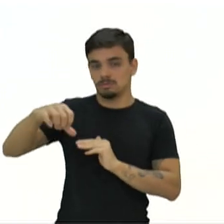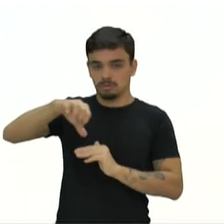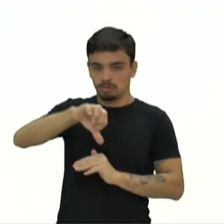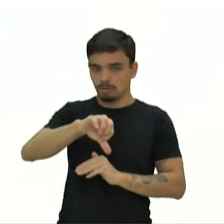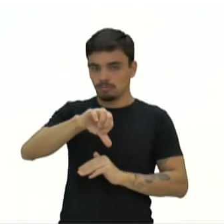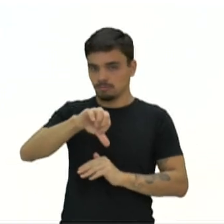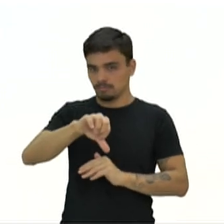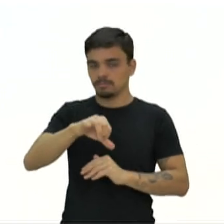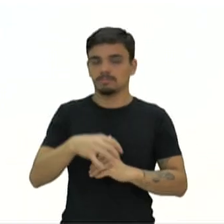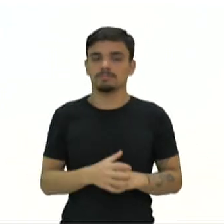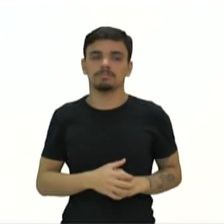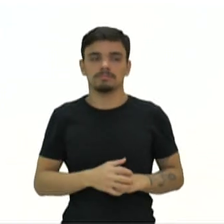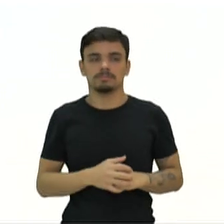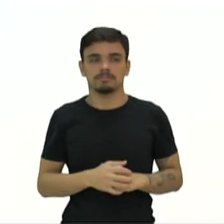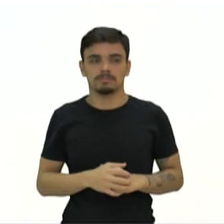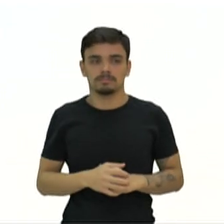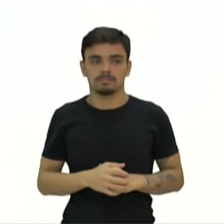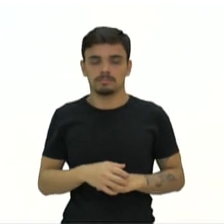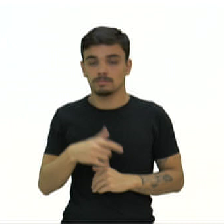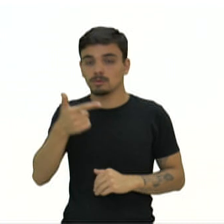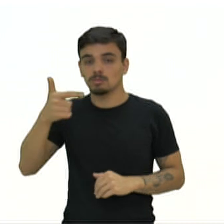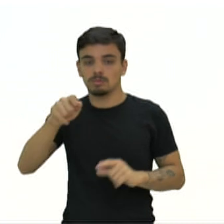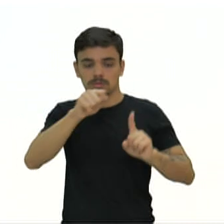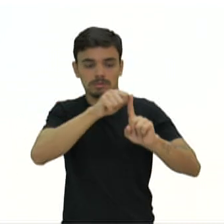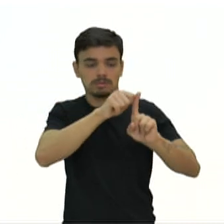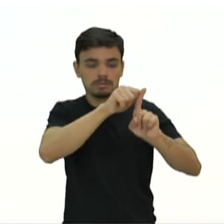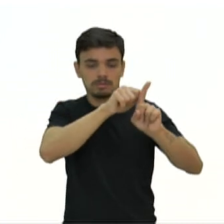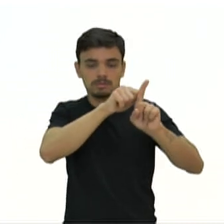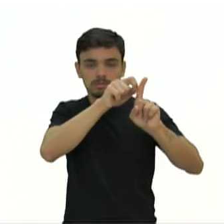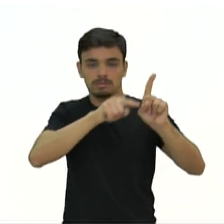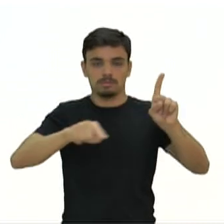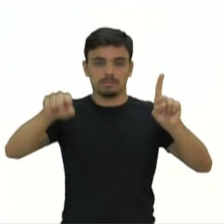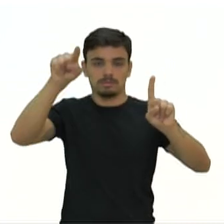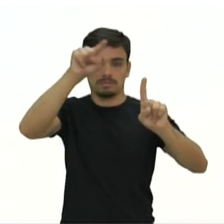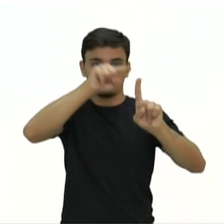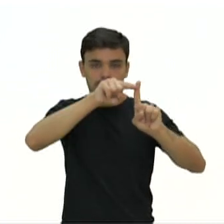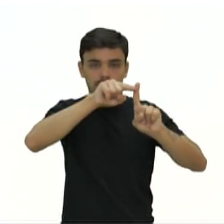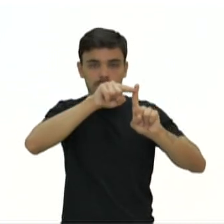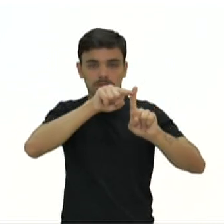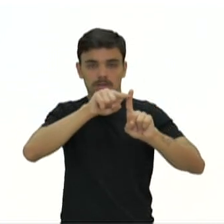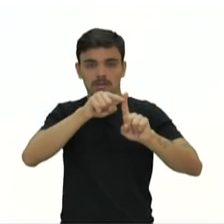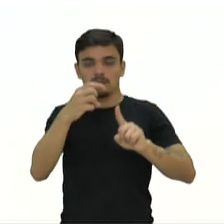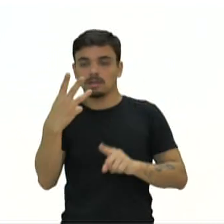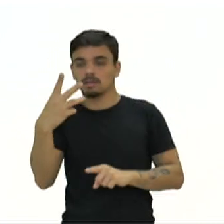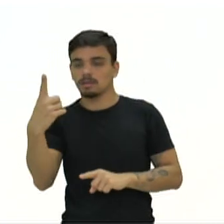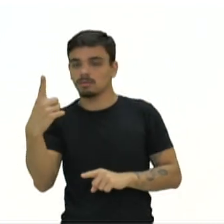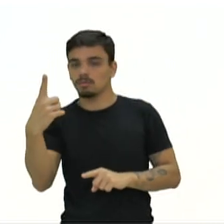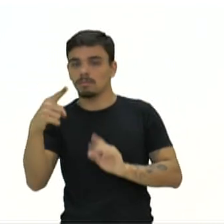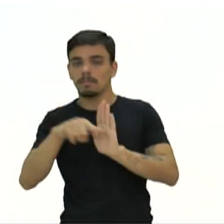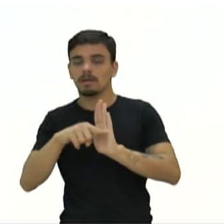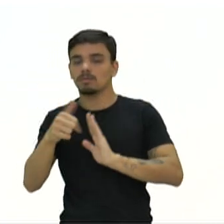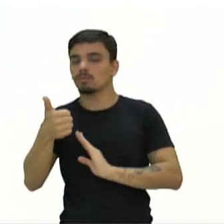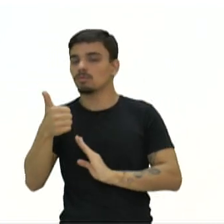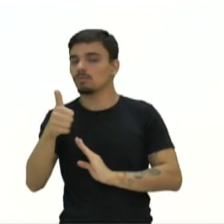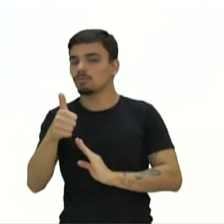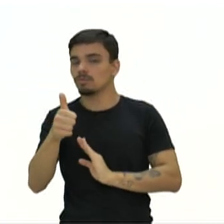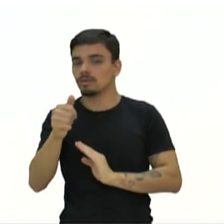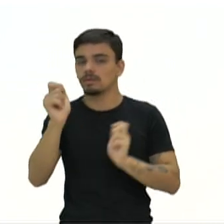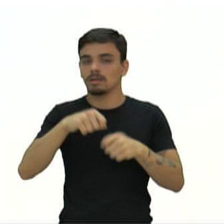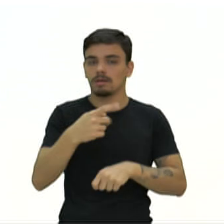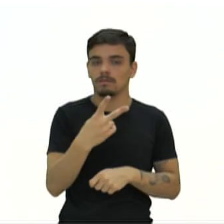beleza? O outro ciclo deu 31, menos 11 deu 20. Então, teoricamente, essa menina